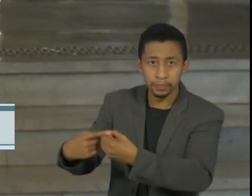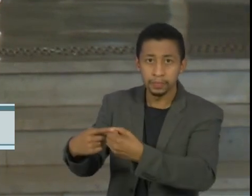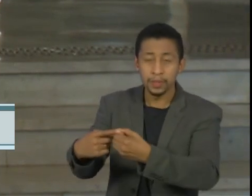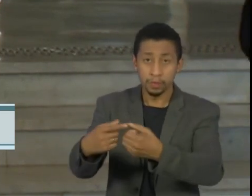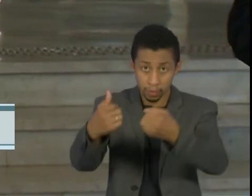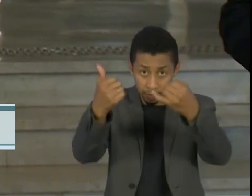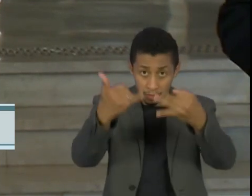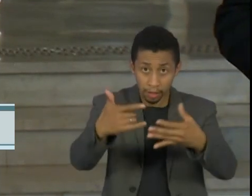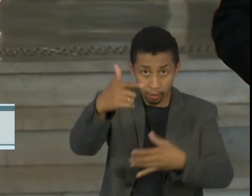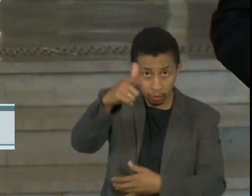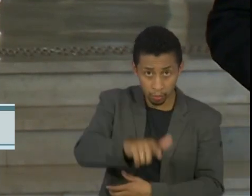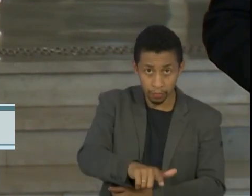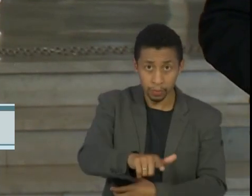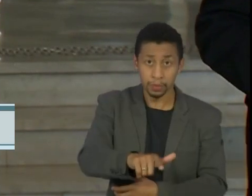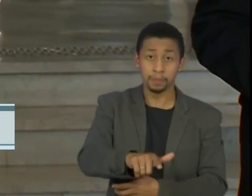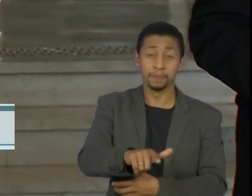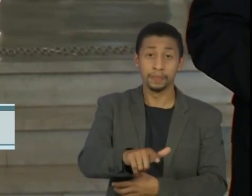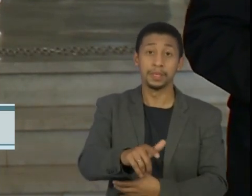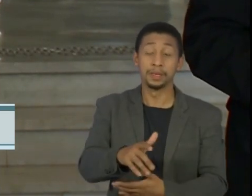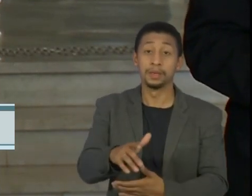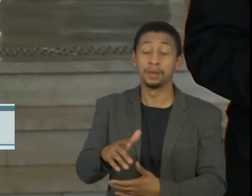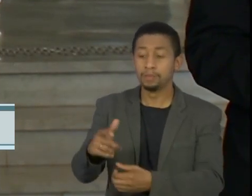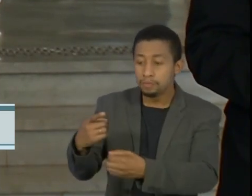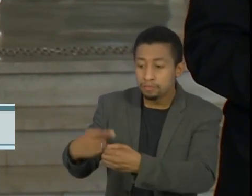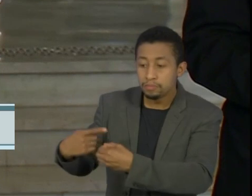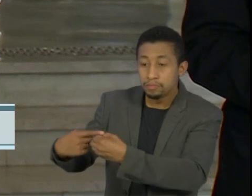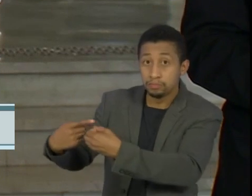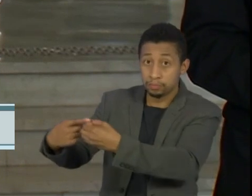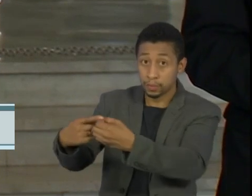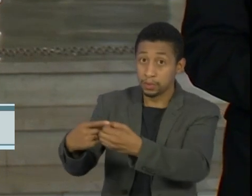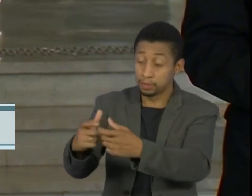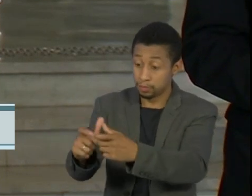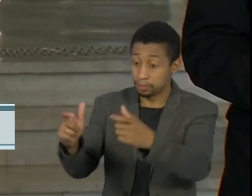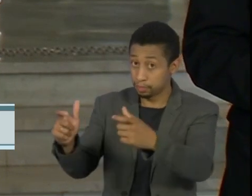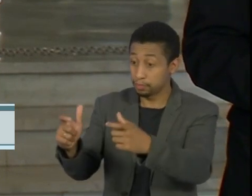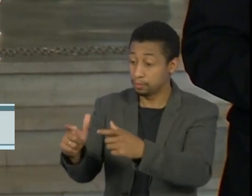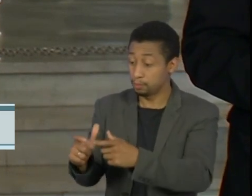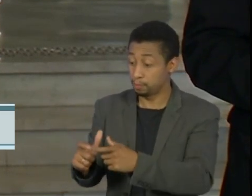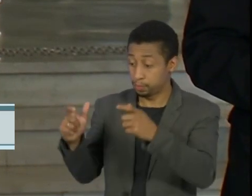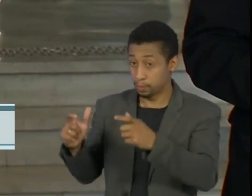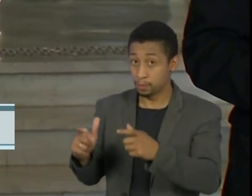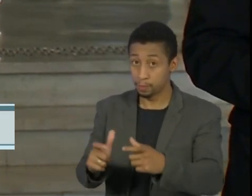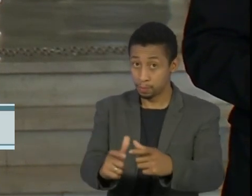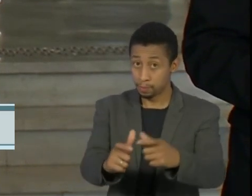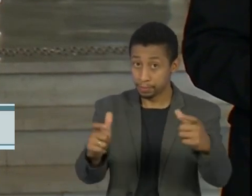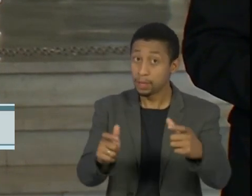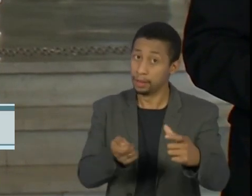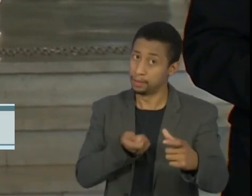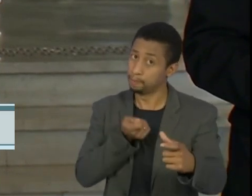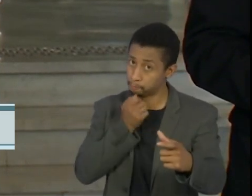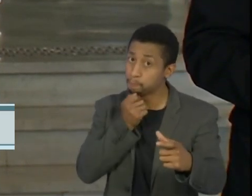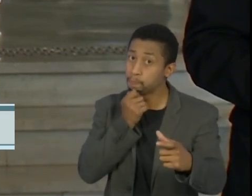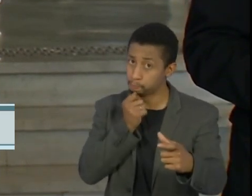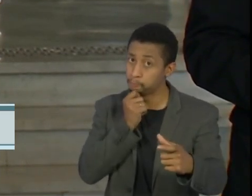né? Nós temos ainda regiões com um aumento no número de casos e uma pressão por